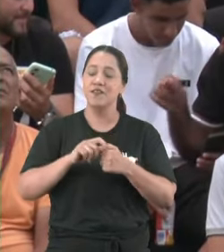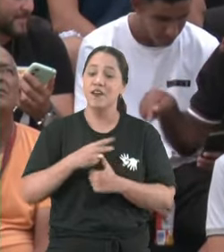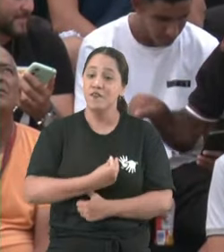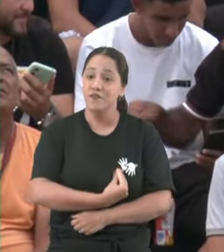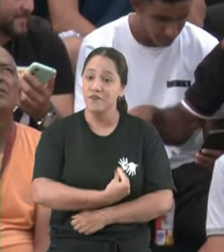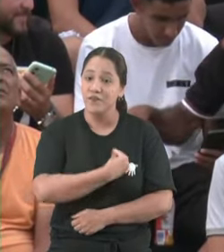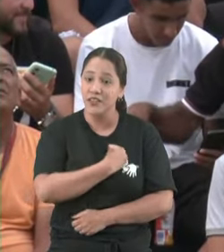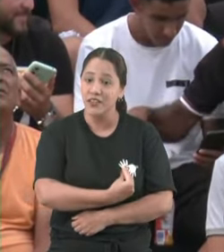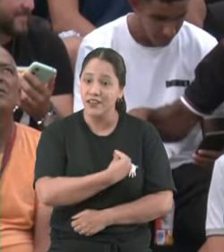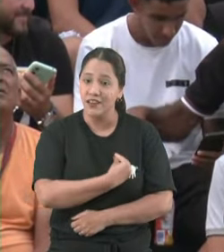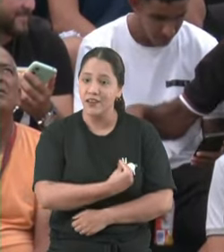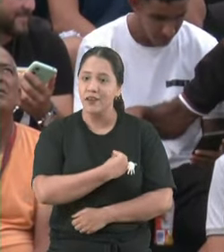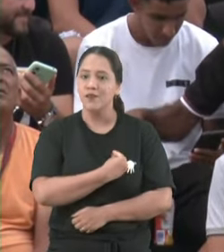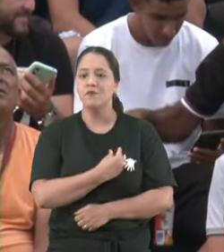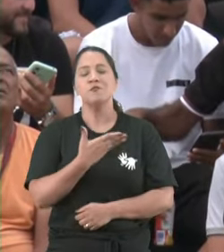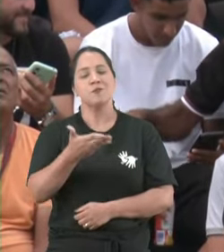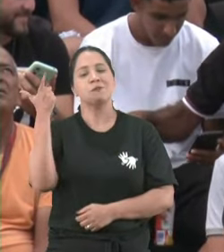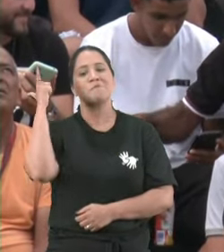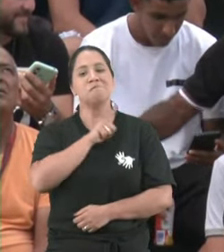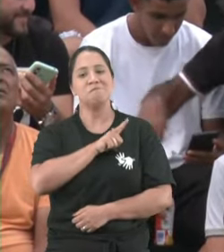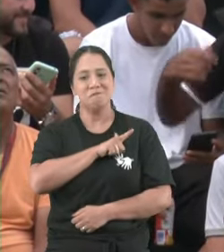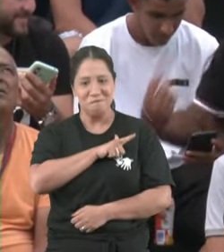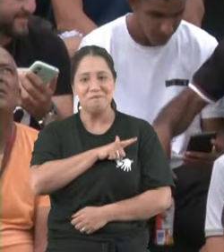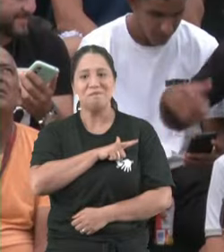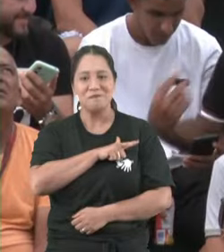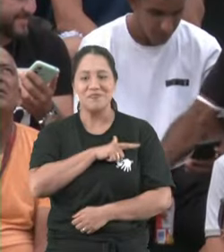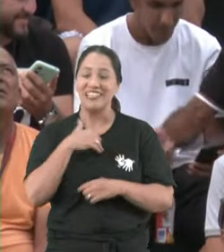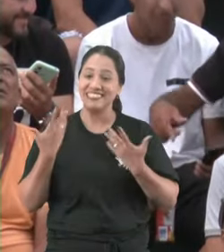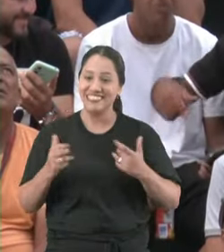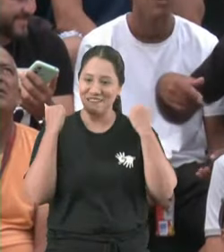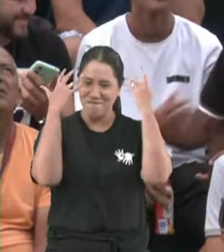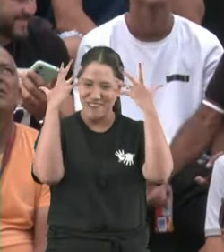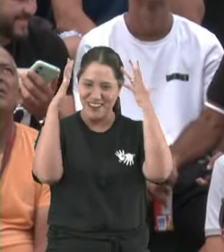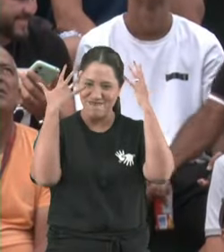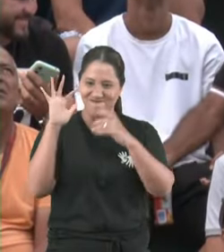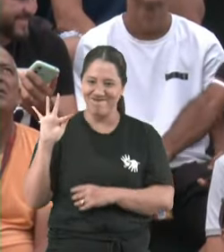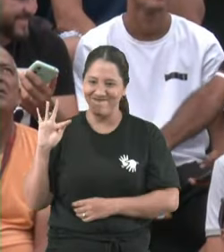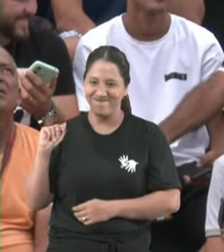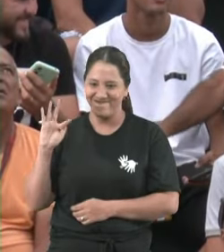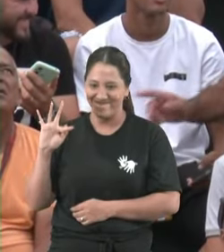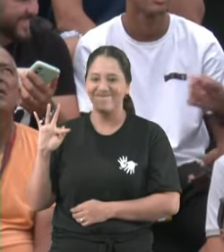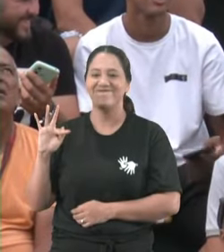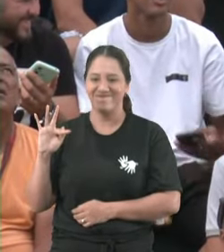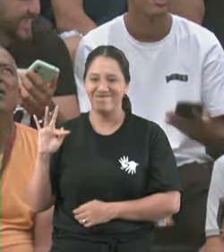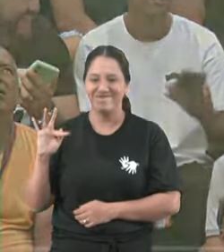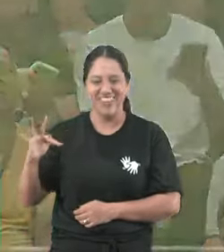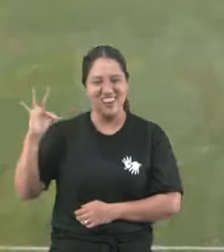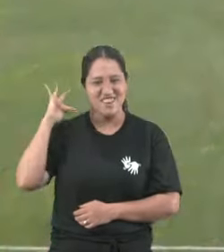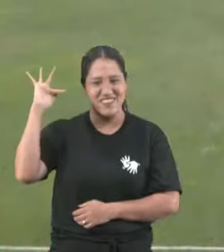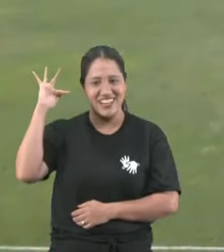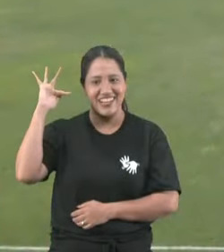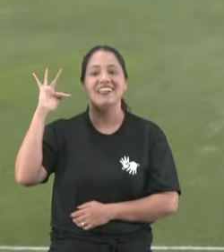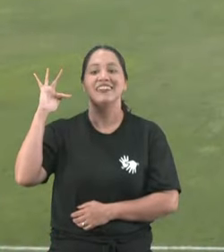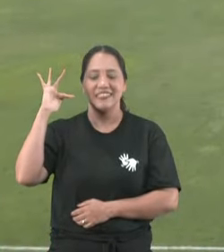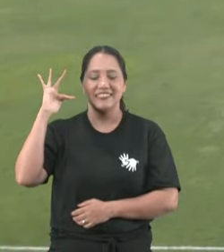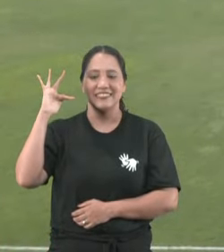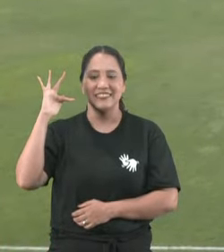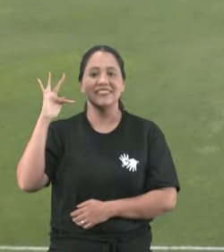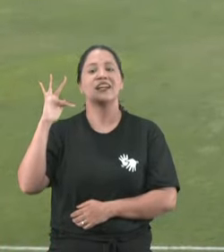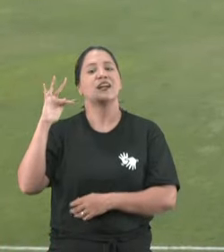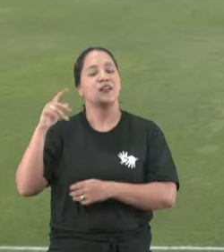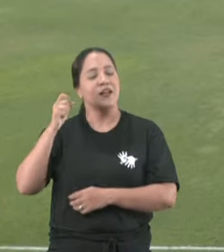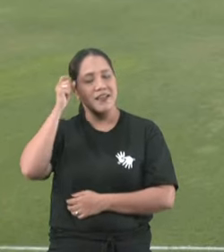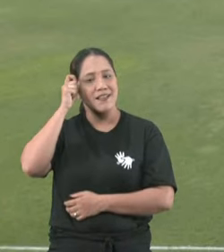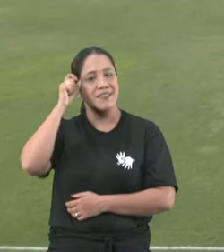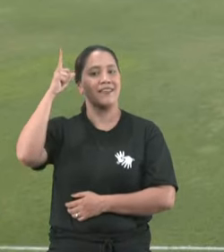vida, e isso foi realizado. Acho que parabéns à federação que encampou a